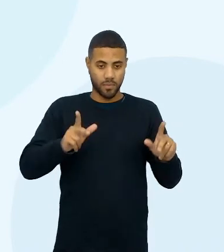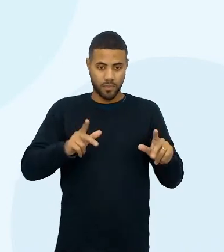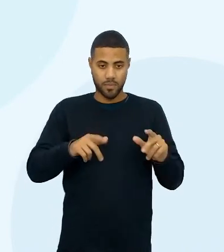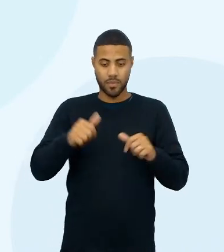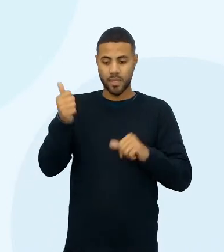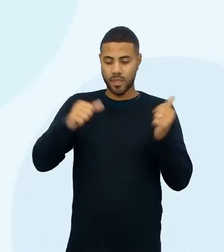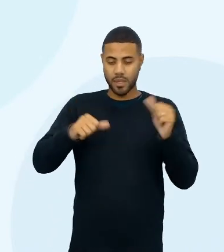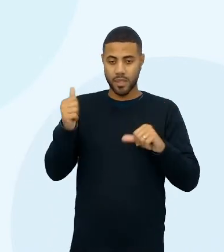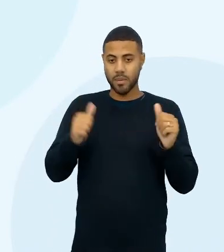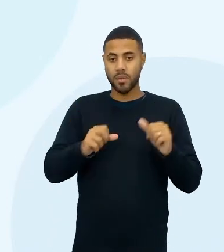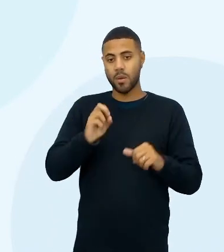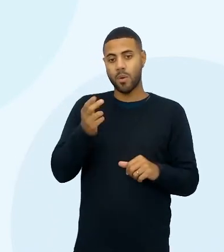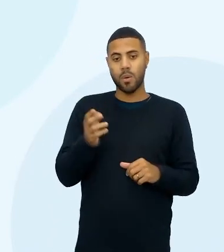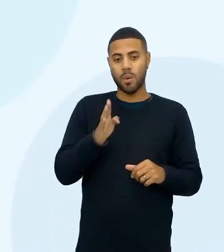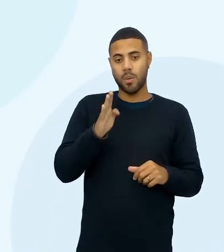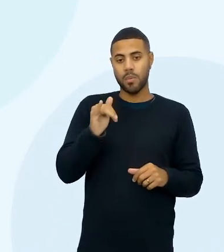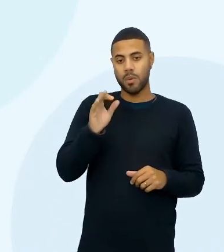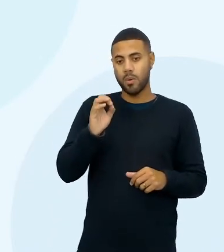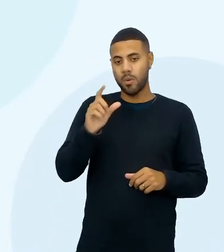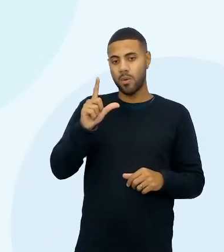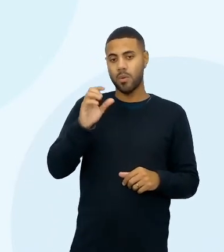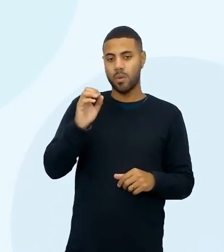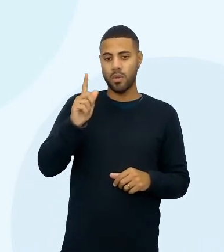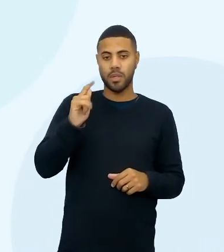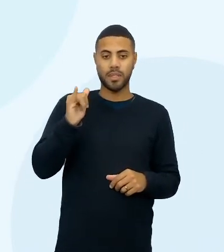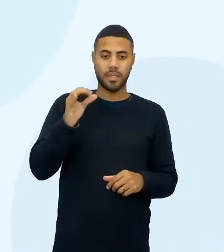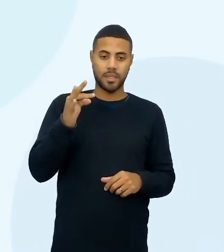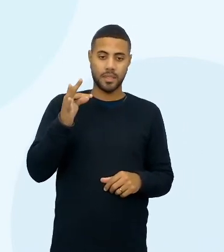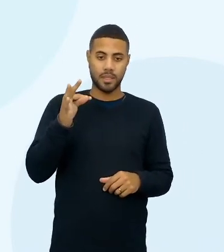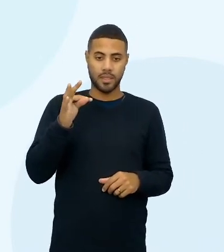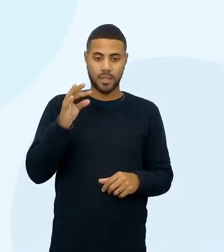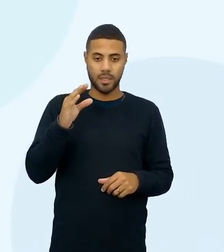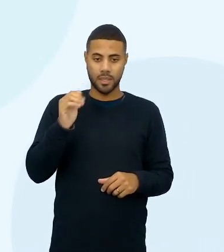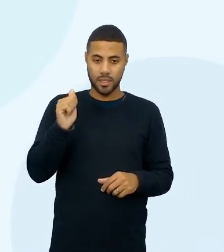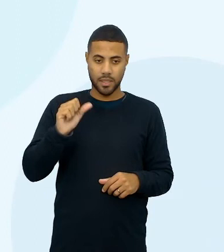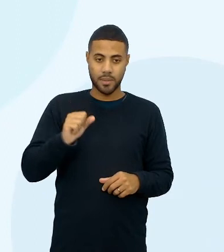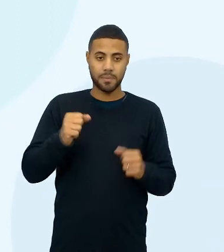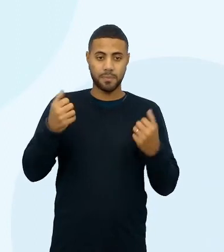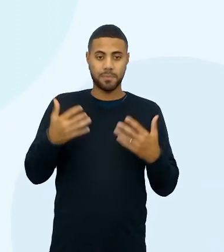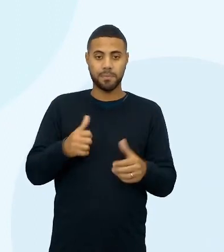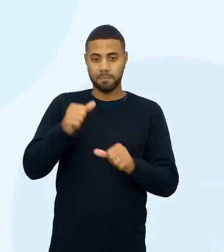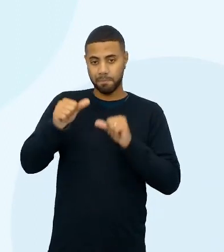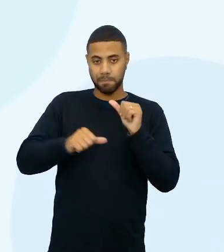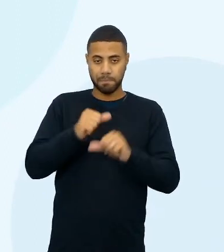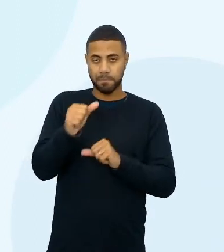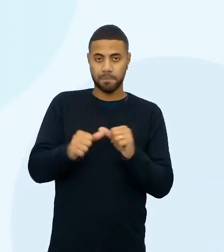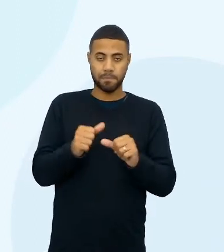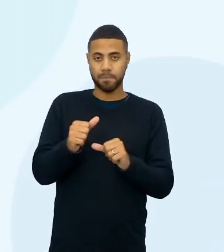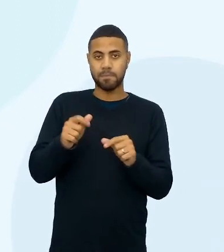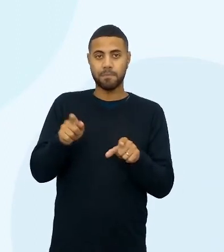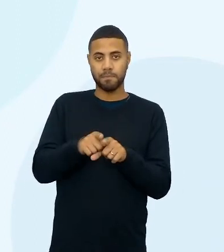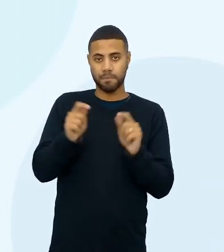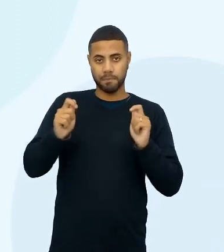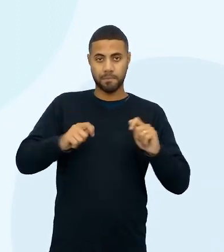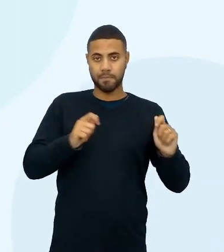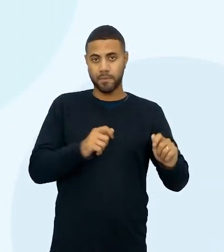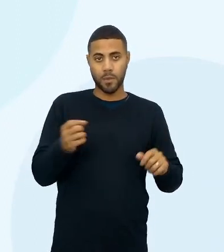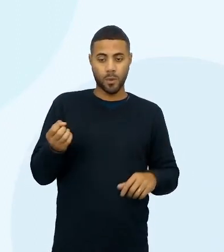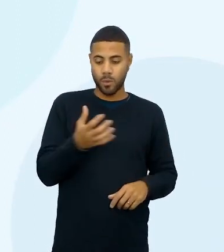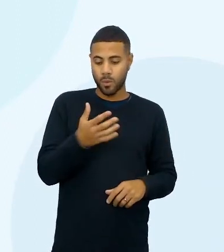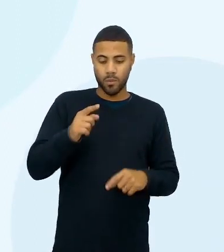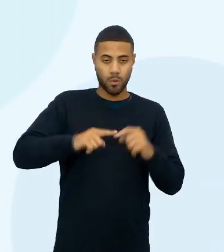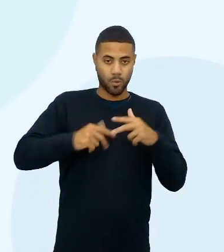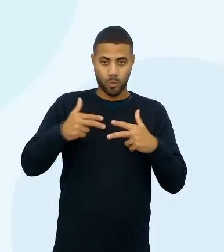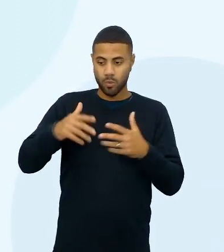físico-químicas ou biológicas, com vistas à transformação em insumos ou novos